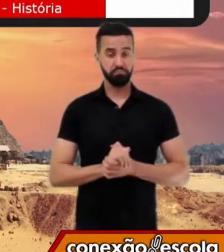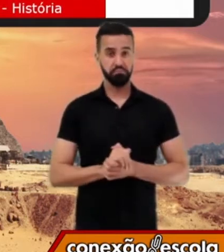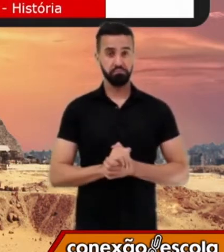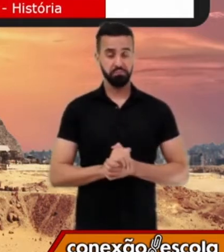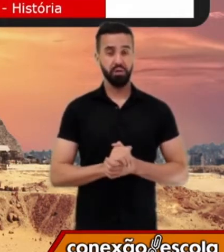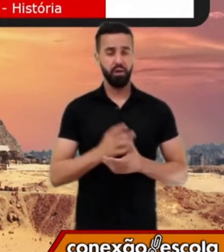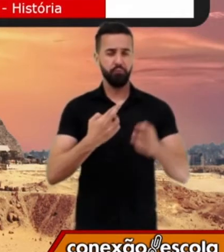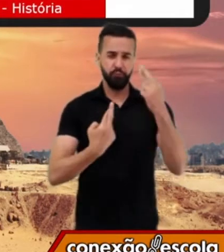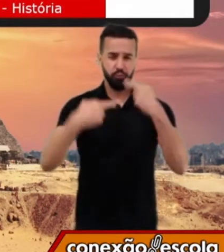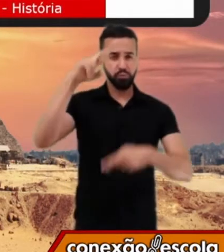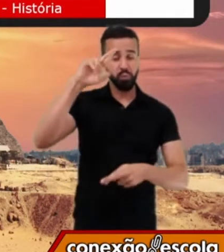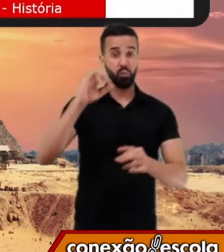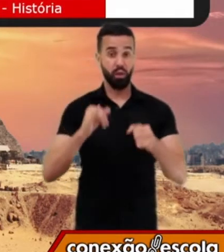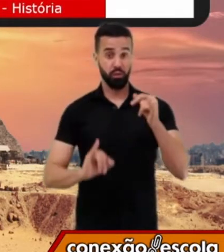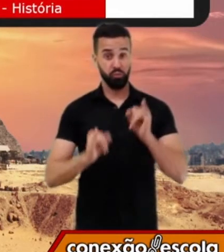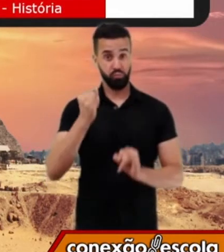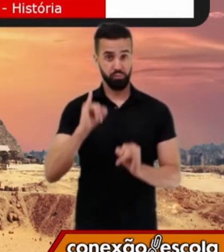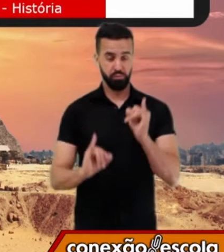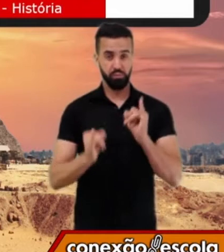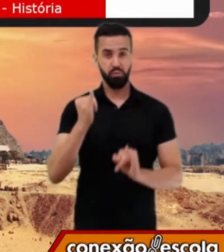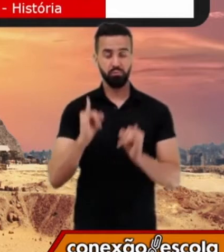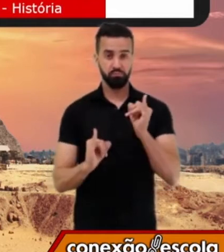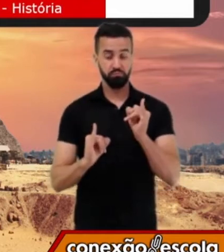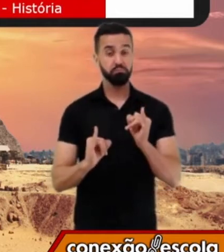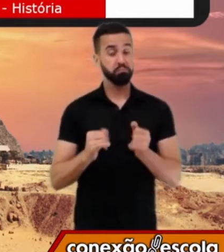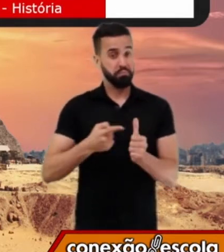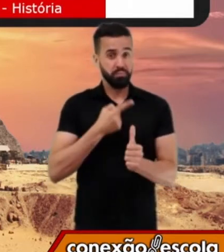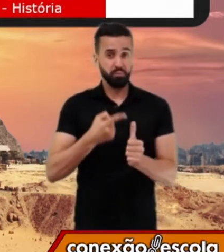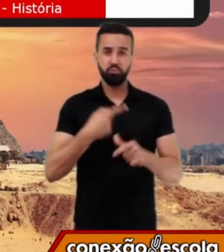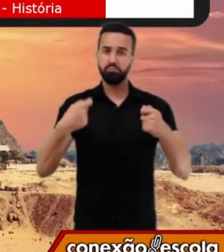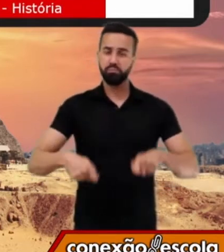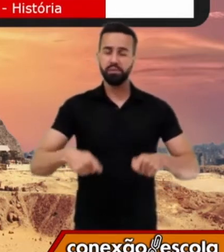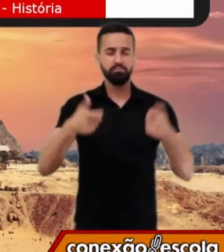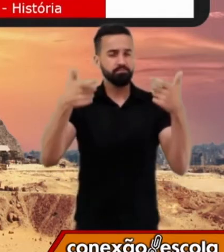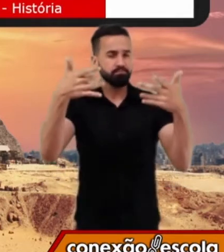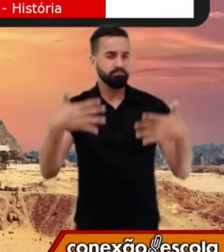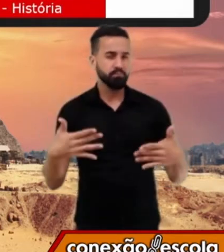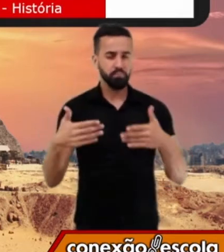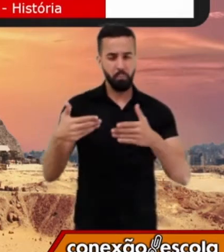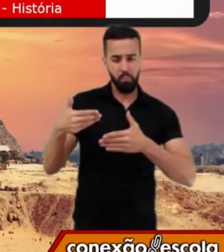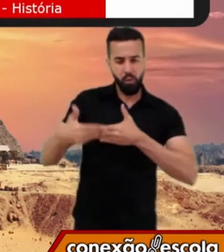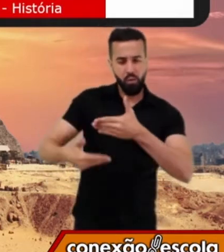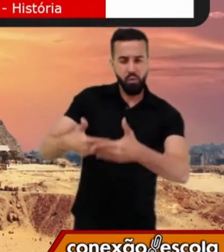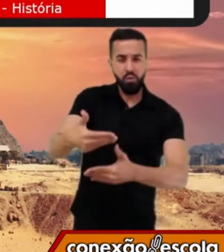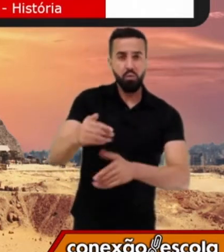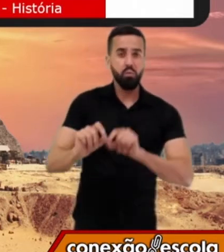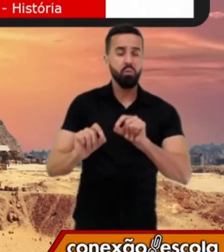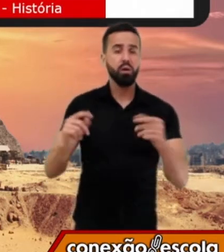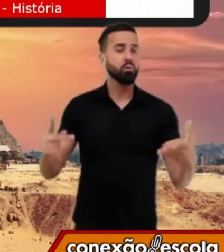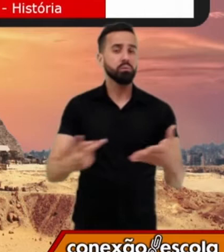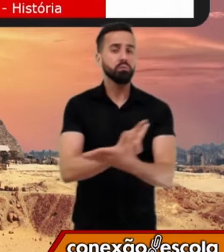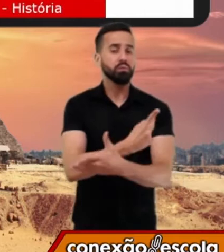propriamente dito a Revolução Industrial, nós precisamos compreender os processos que levam a